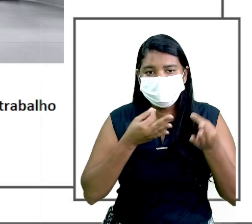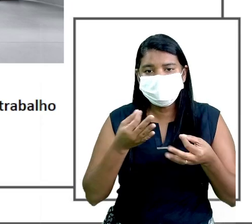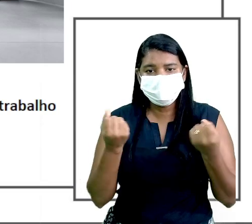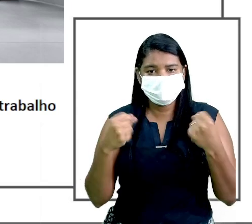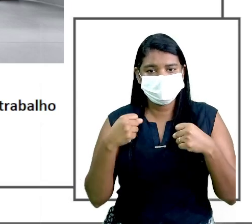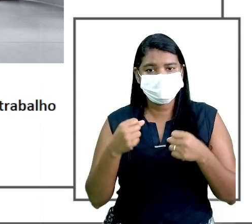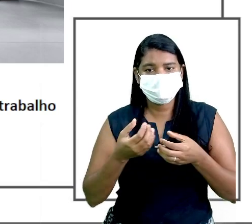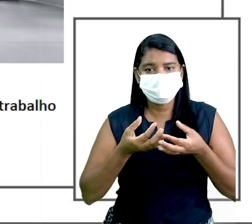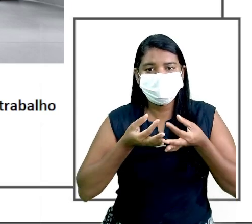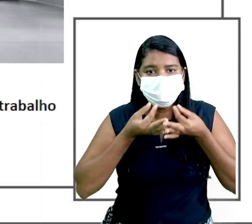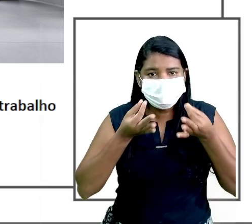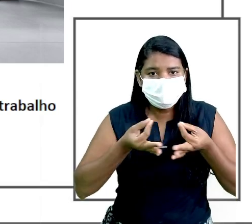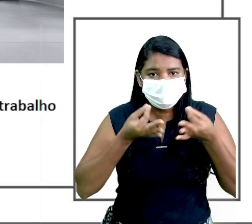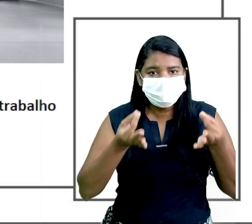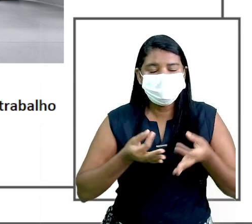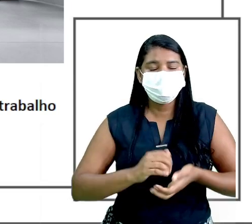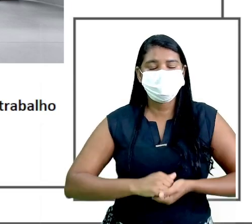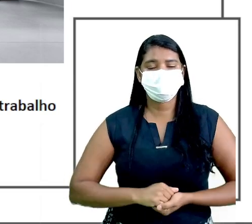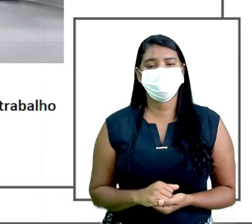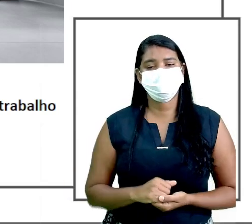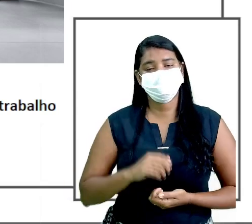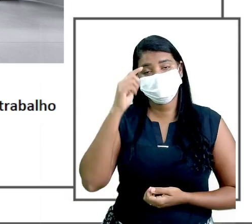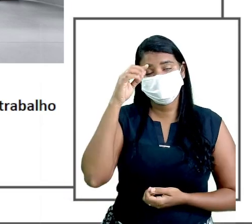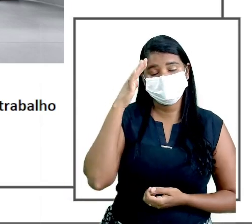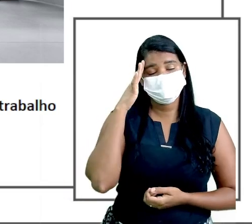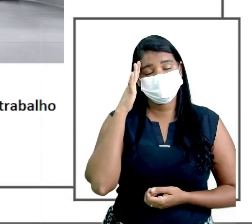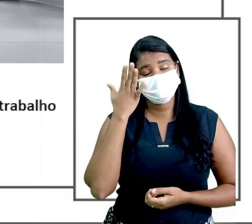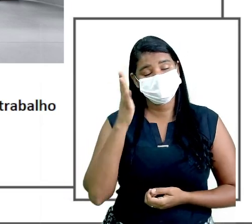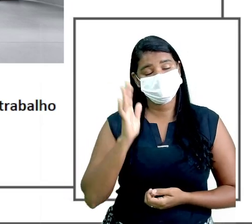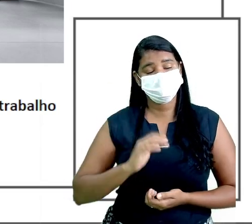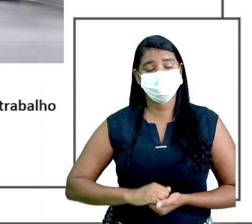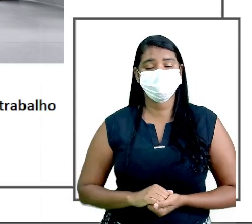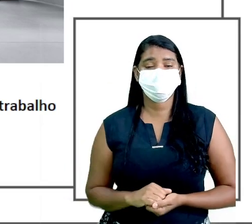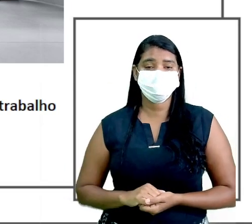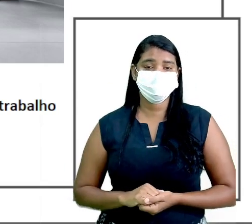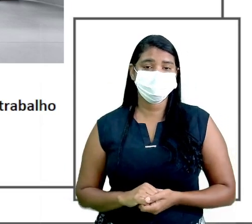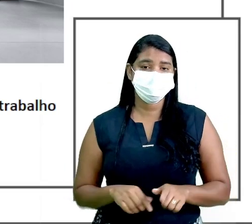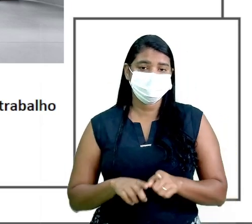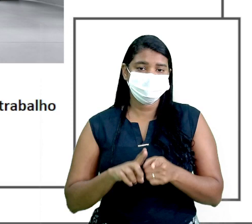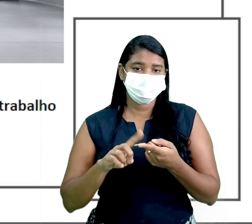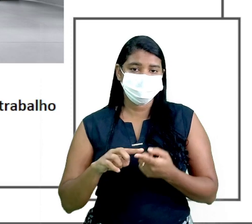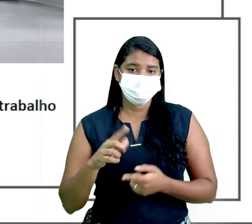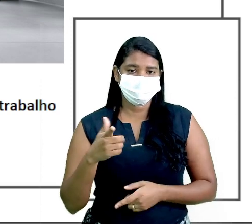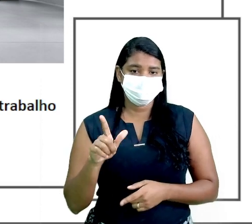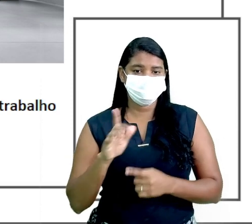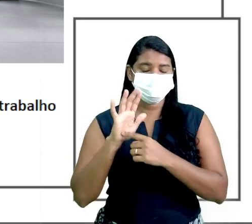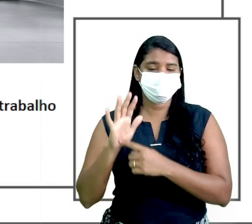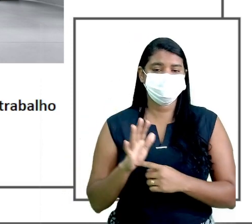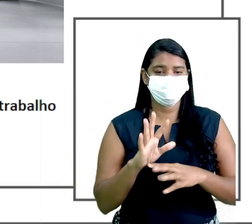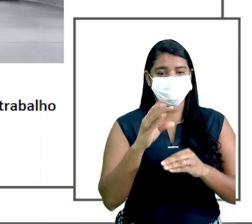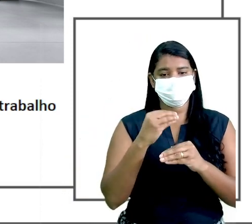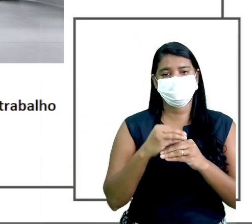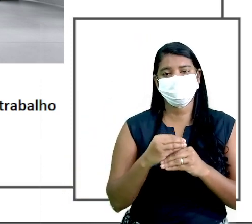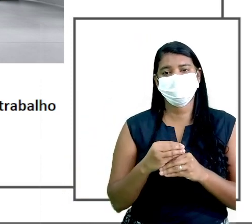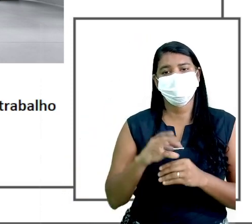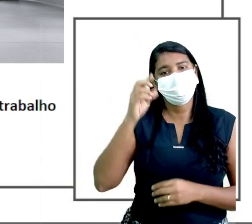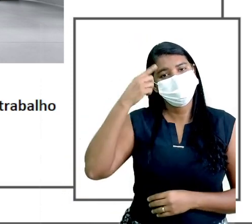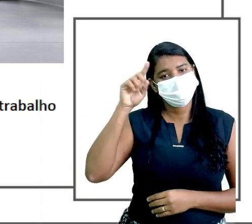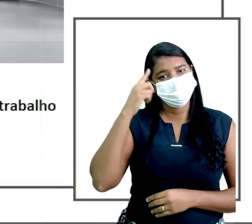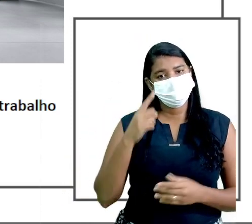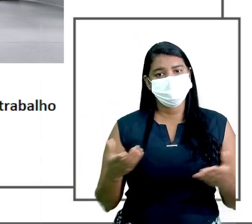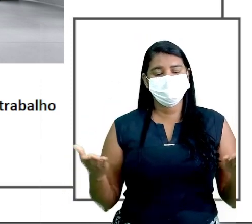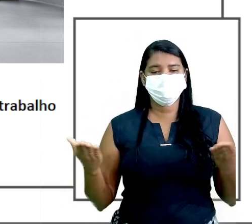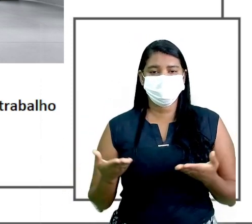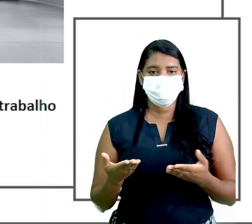nossas opiniões. A minha opinião é que eu acho que é duvidoso, né? É uma coisa estranha, uma coisa que não tem mais cabimento nos dias atuais, mas tem